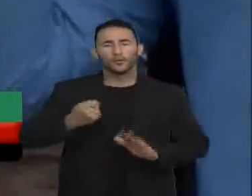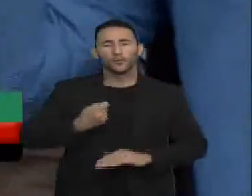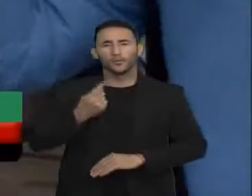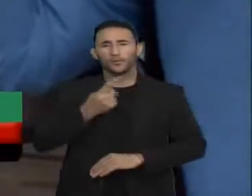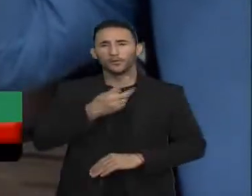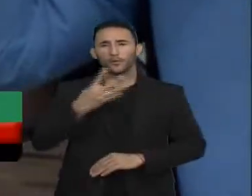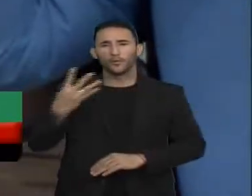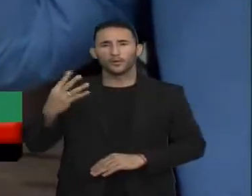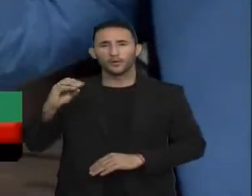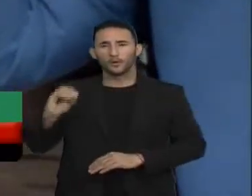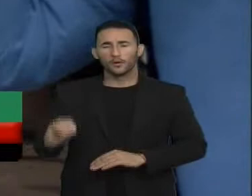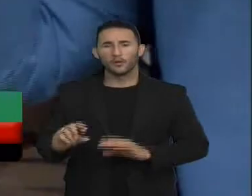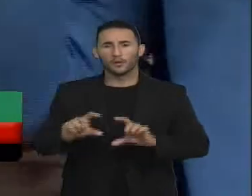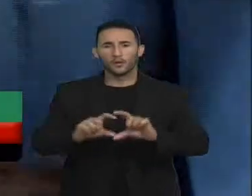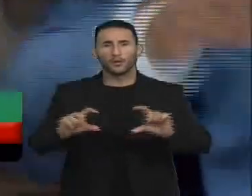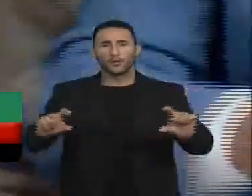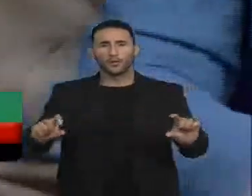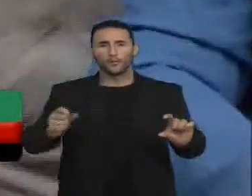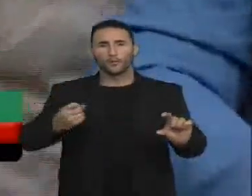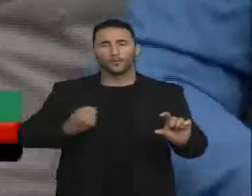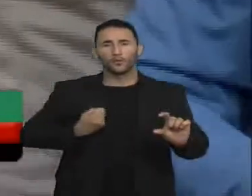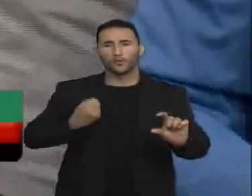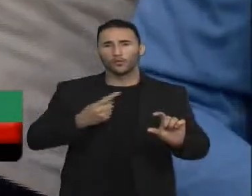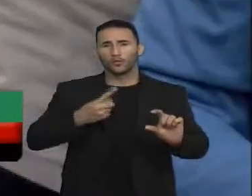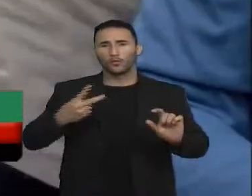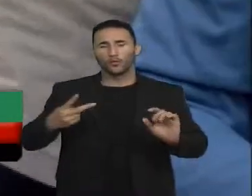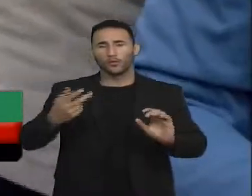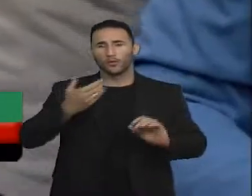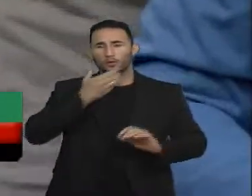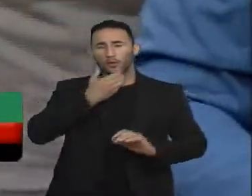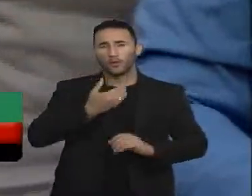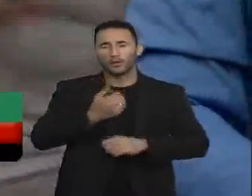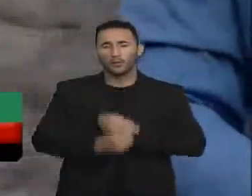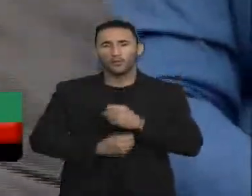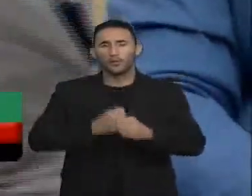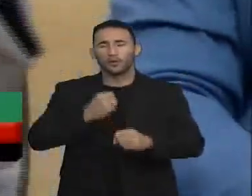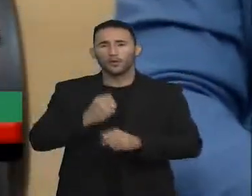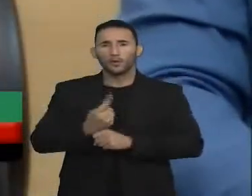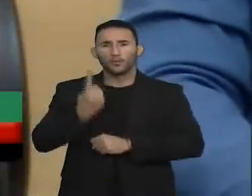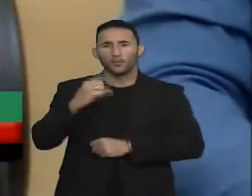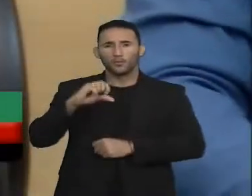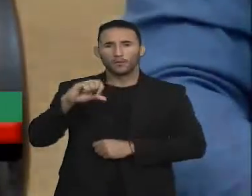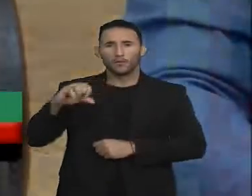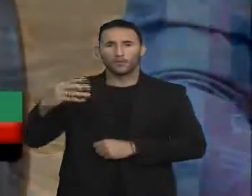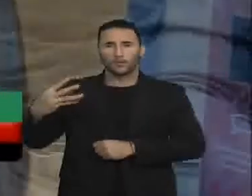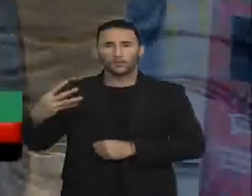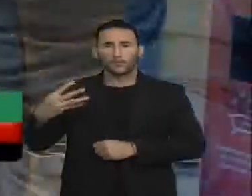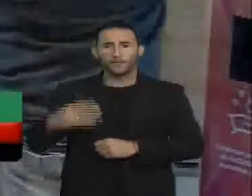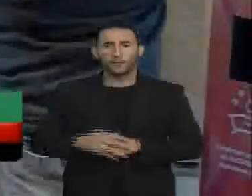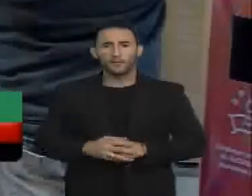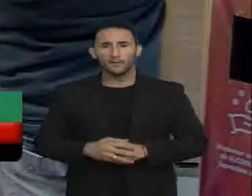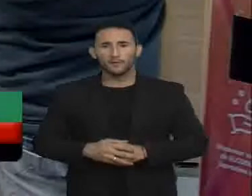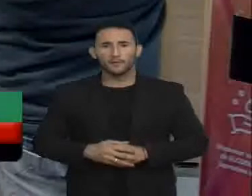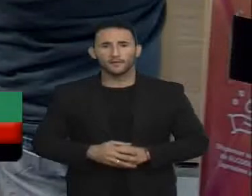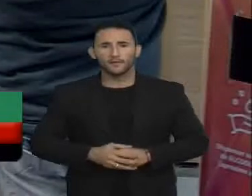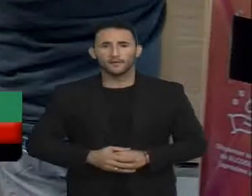da resolução número 12, de 12 de dezembro de 1994. Quer falar sobre